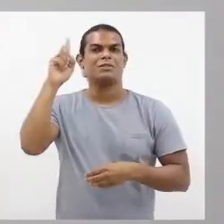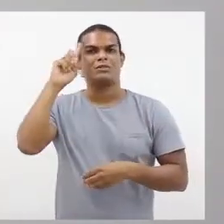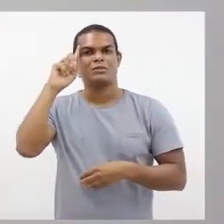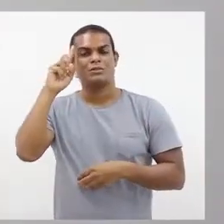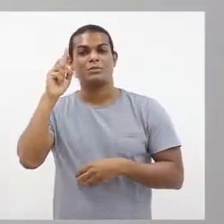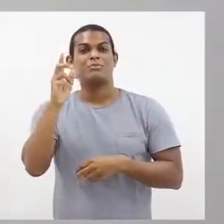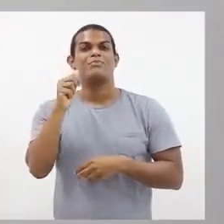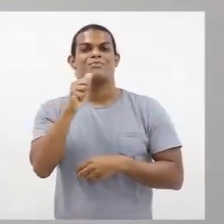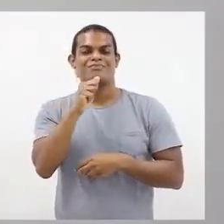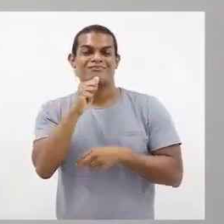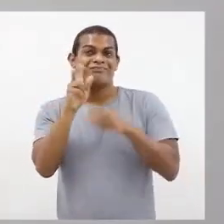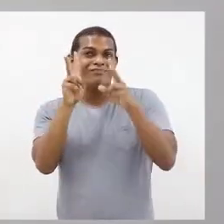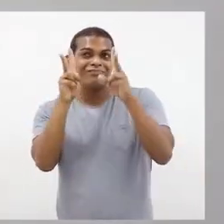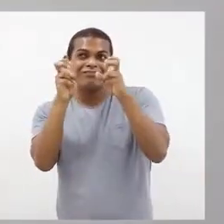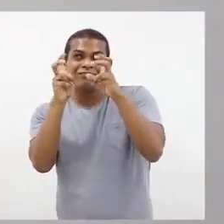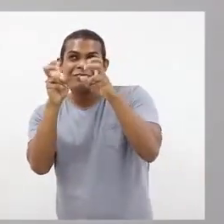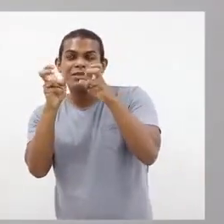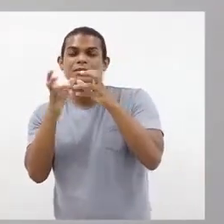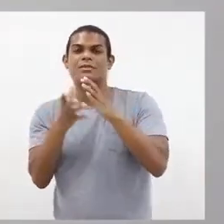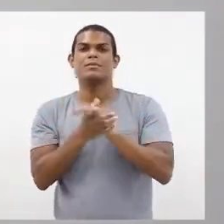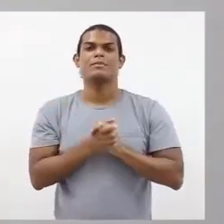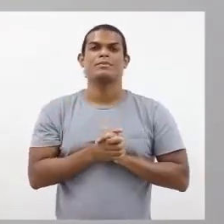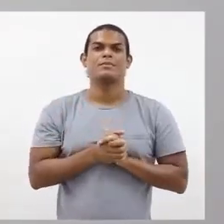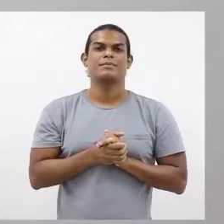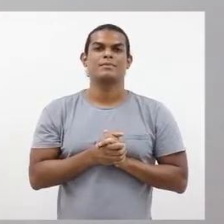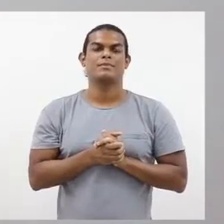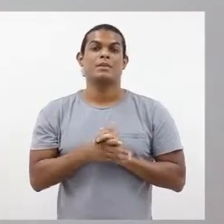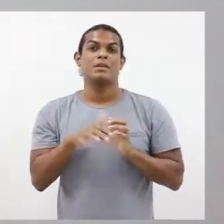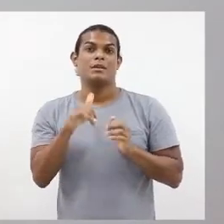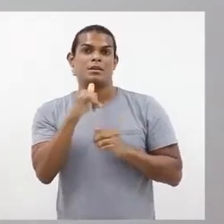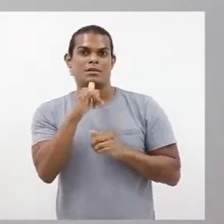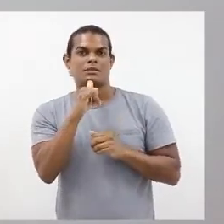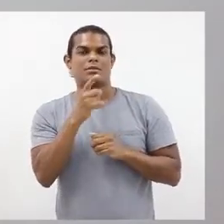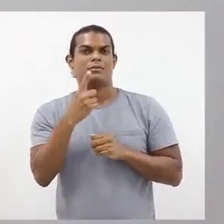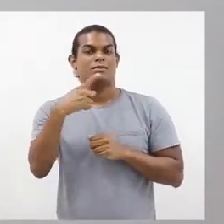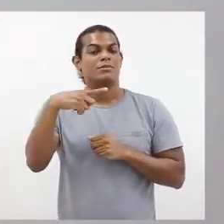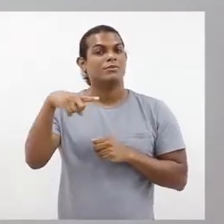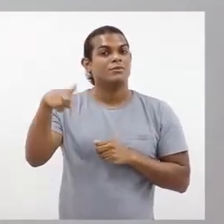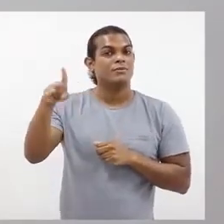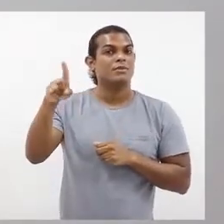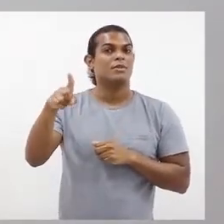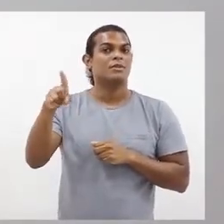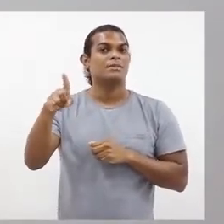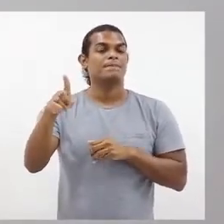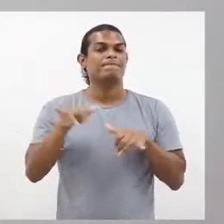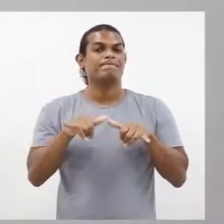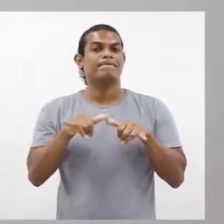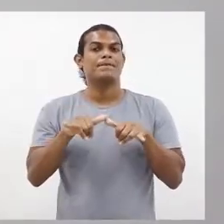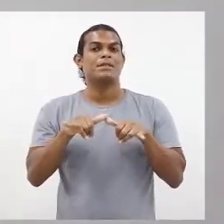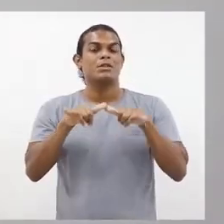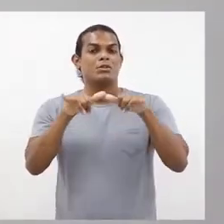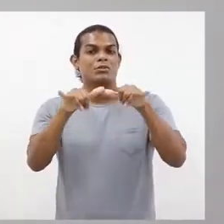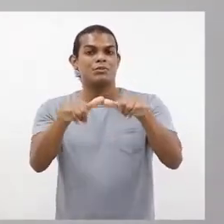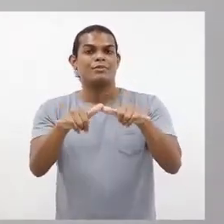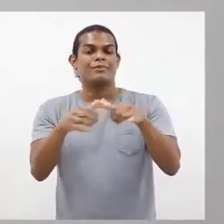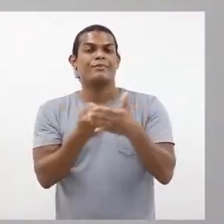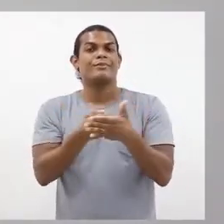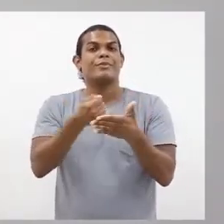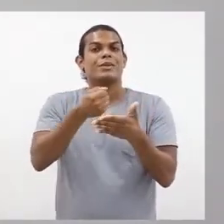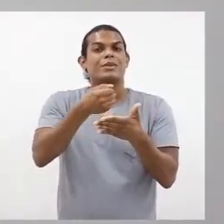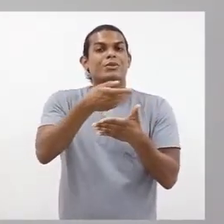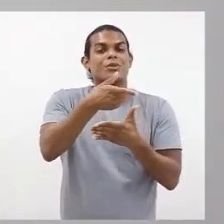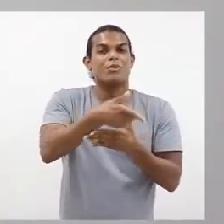não perceba, tá? Por exemplo, quando a gente vai lá no nosso vizinho comprar